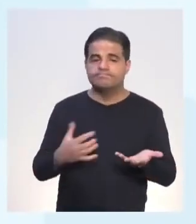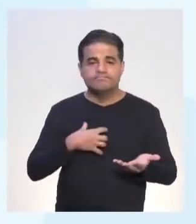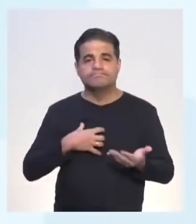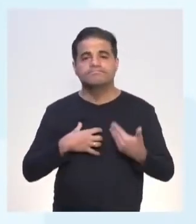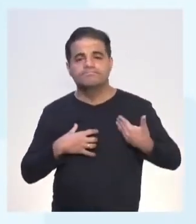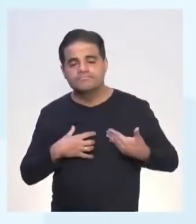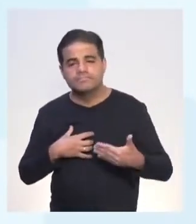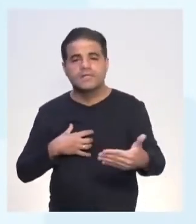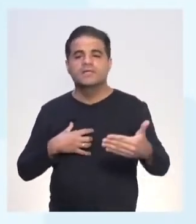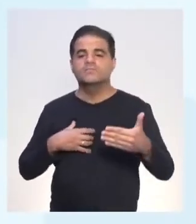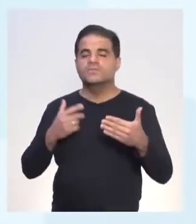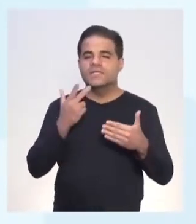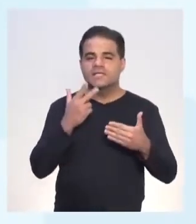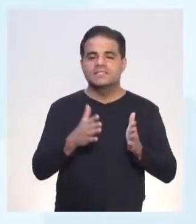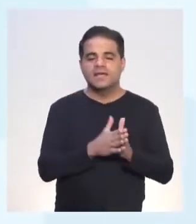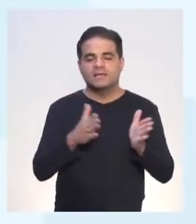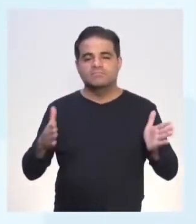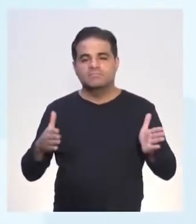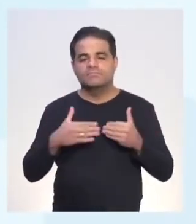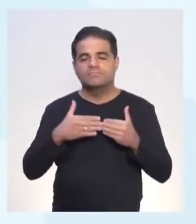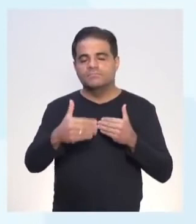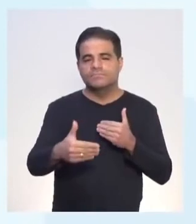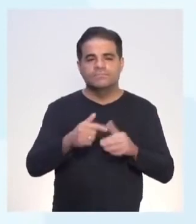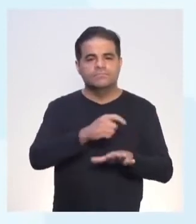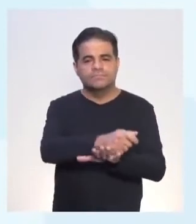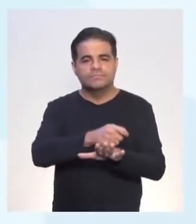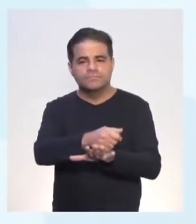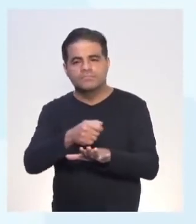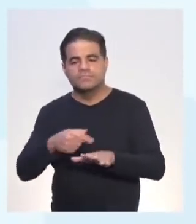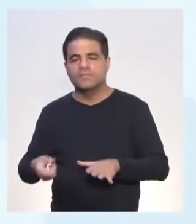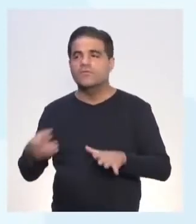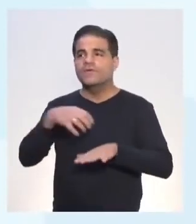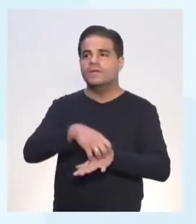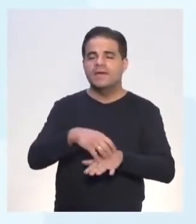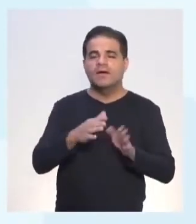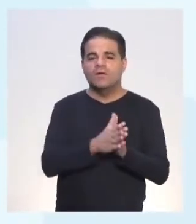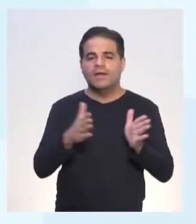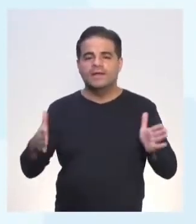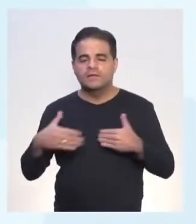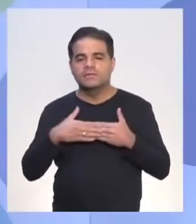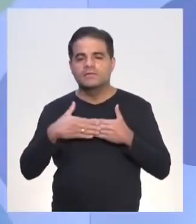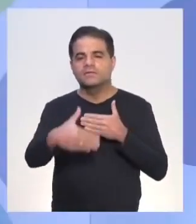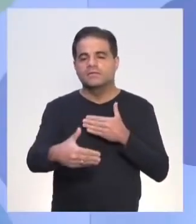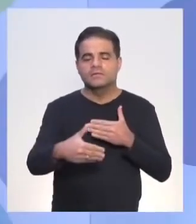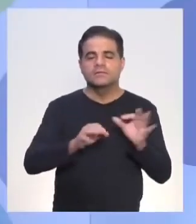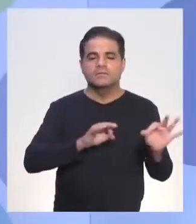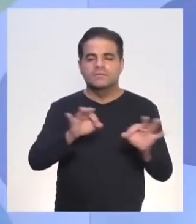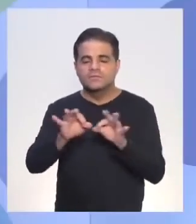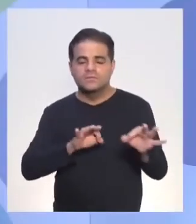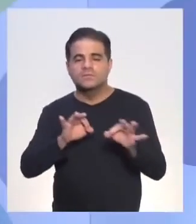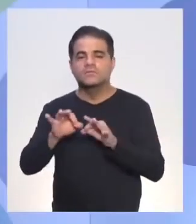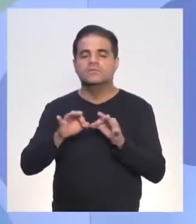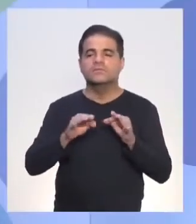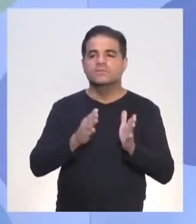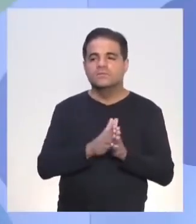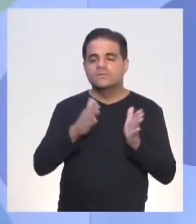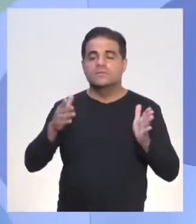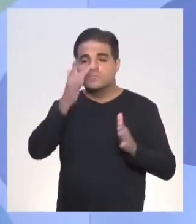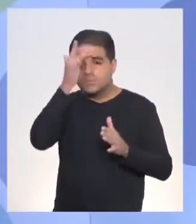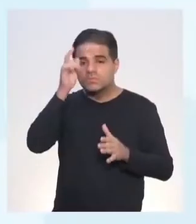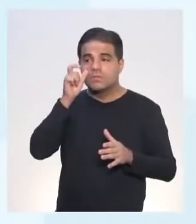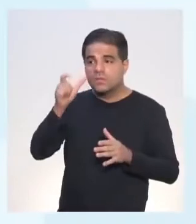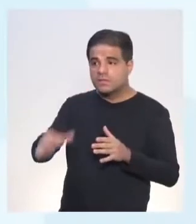aspecto emocional. Medicação sem eficiência sempre está no centro das fake news. Projetos ideológicos, ou seja, as pessoas têm